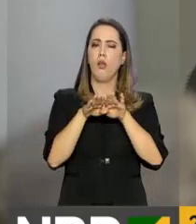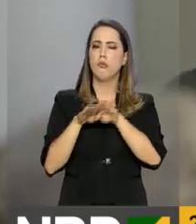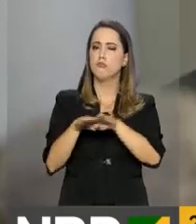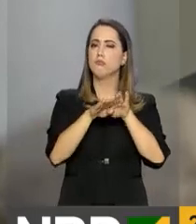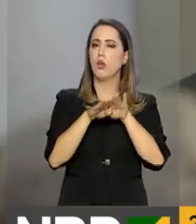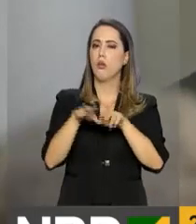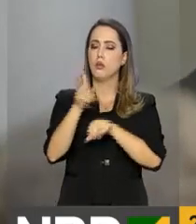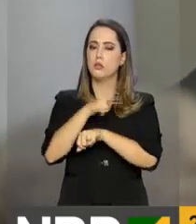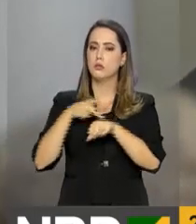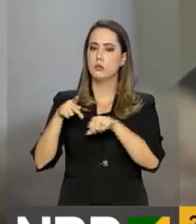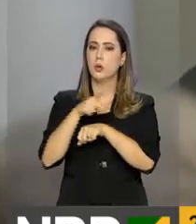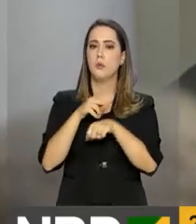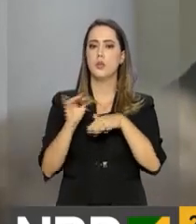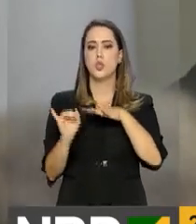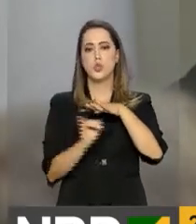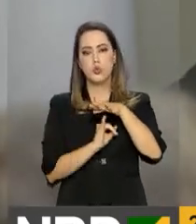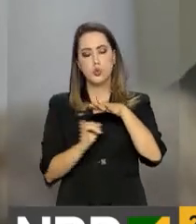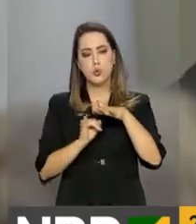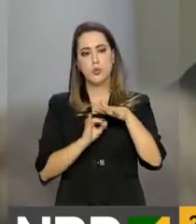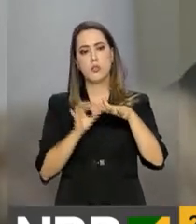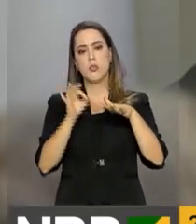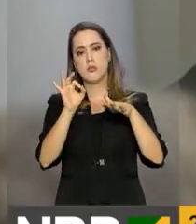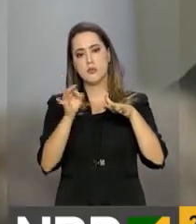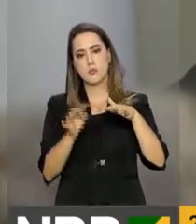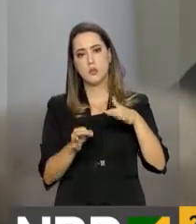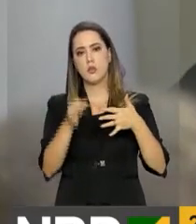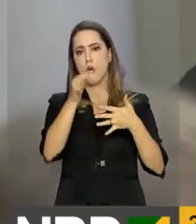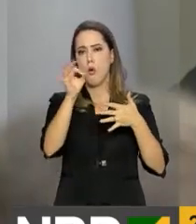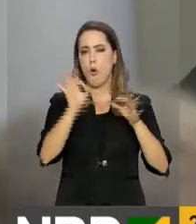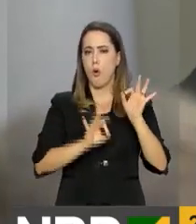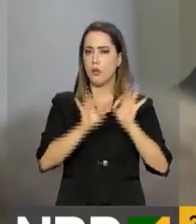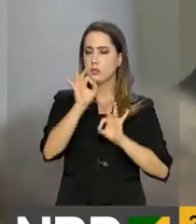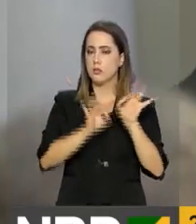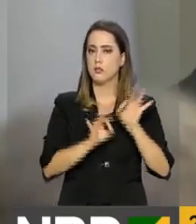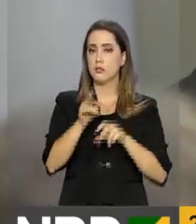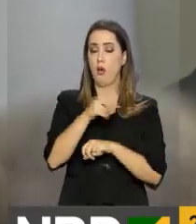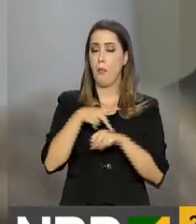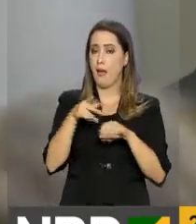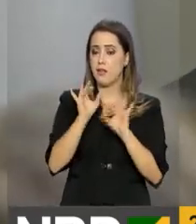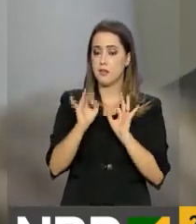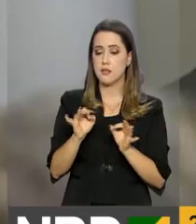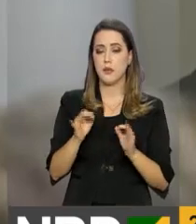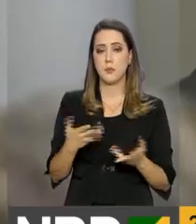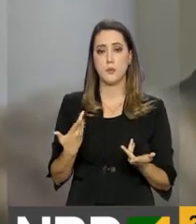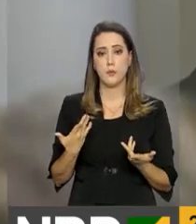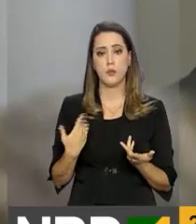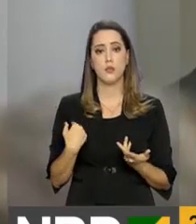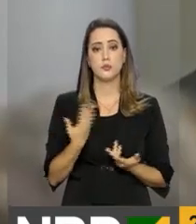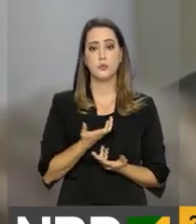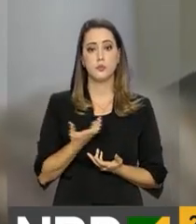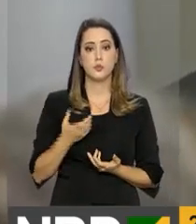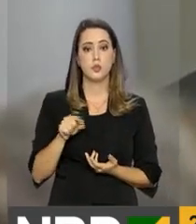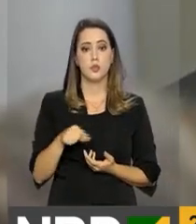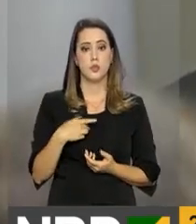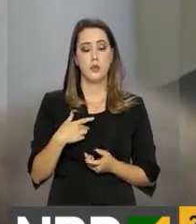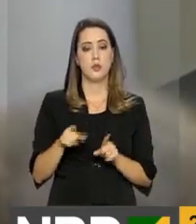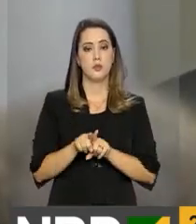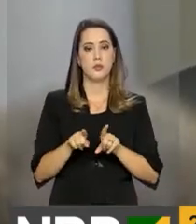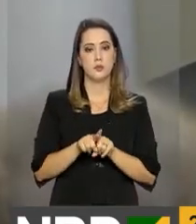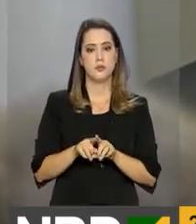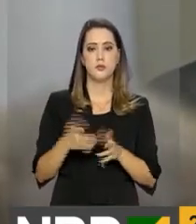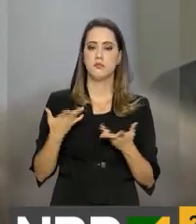reinstitucionalizar o país. E o doutor Ives, professor Ives, com a sua experiência toda, tem feito um trabalho extraordinário nessa direção. Eu quero, até se me